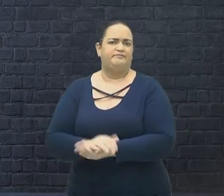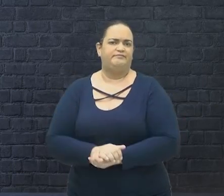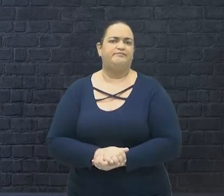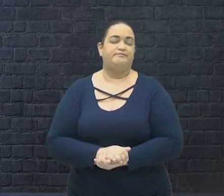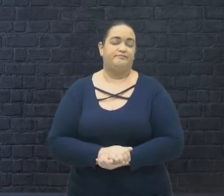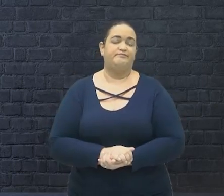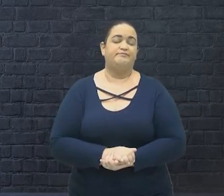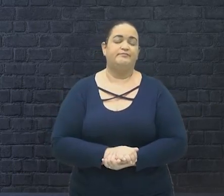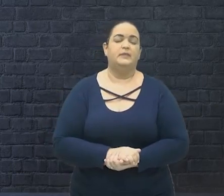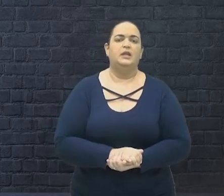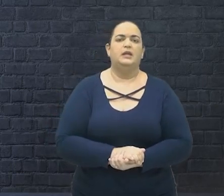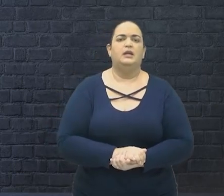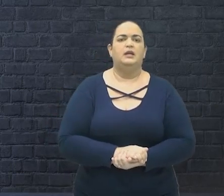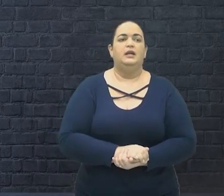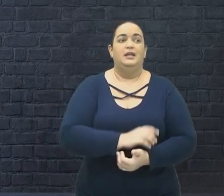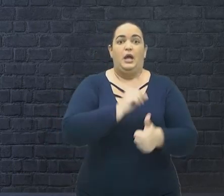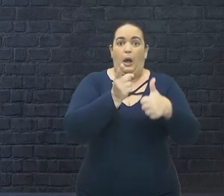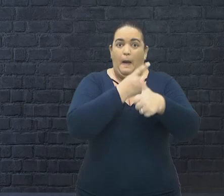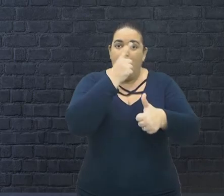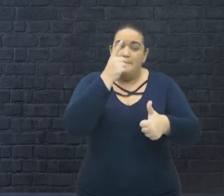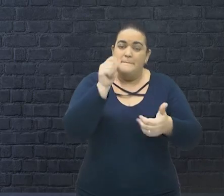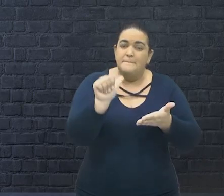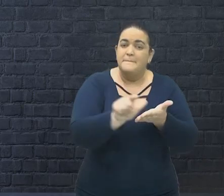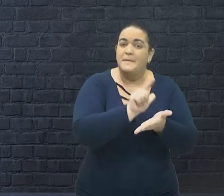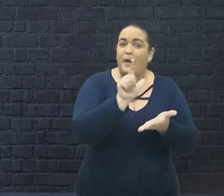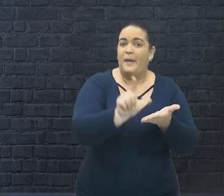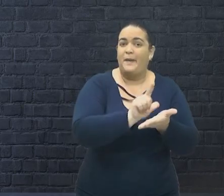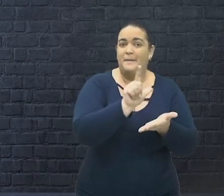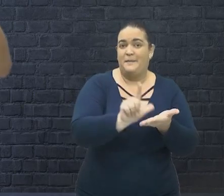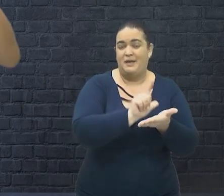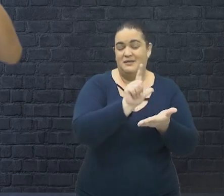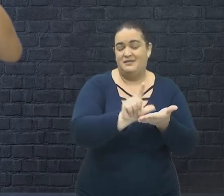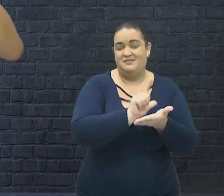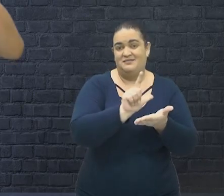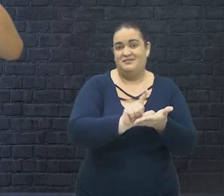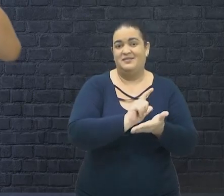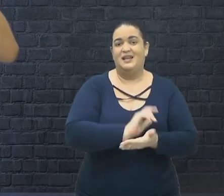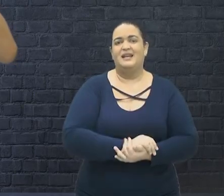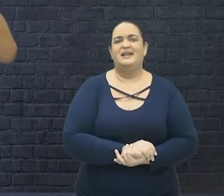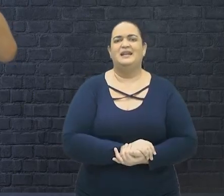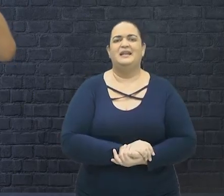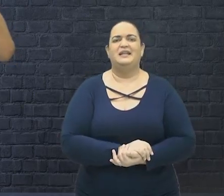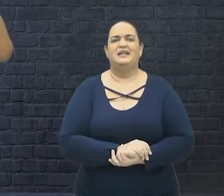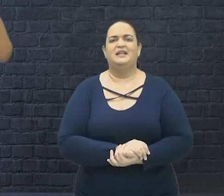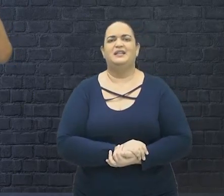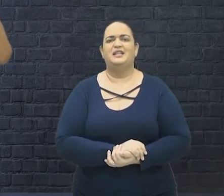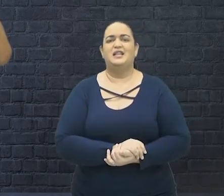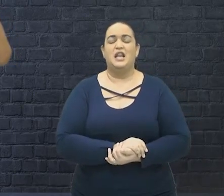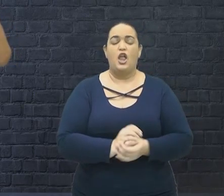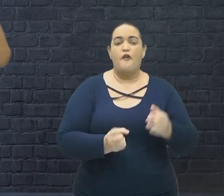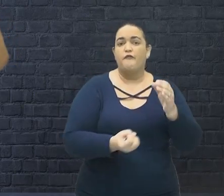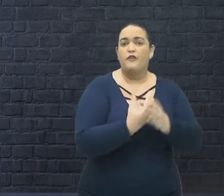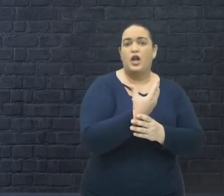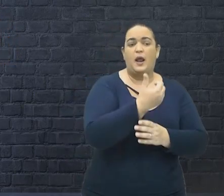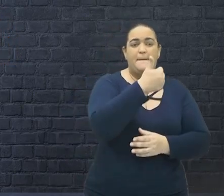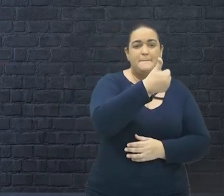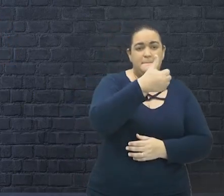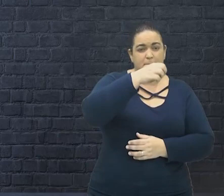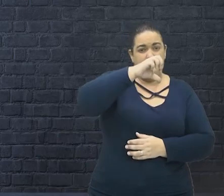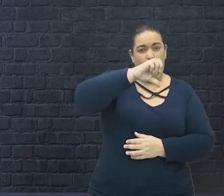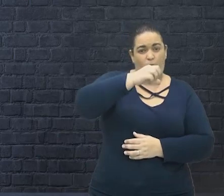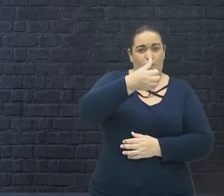filho. A primeira edição de Quarto de Despejo, Diário de uma